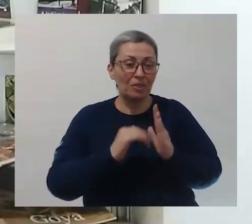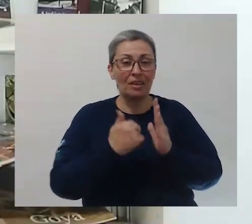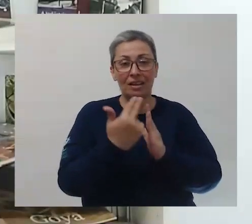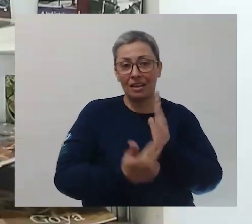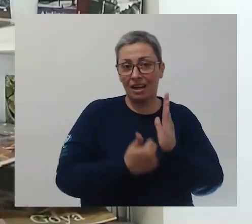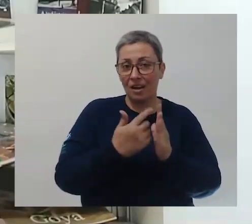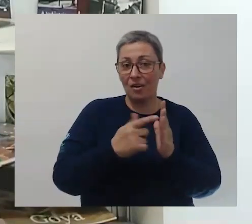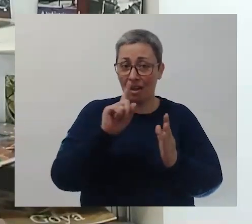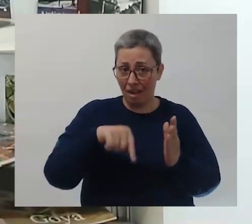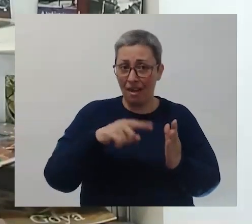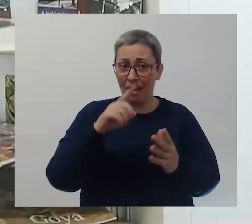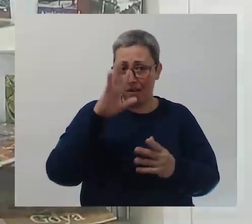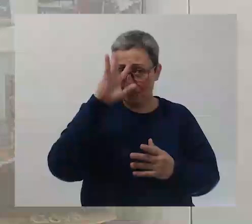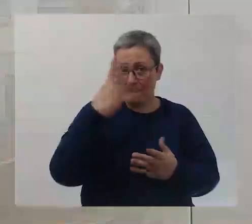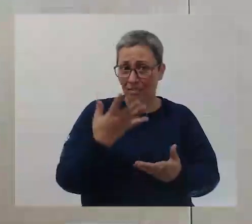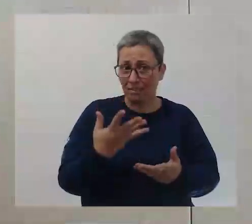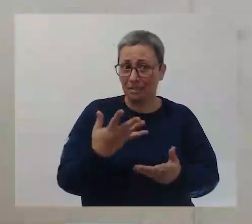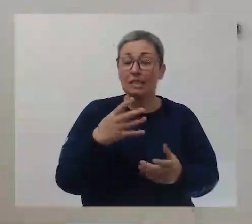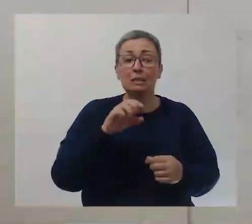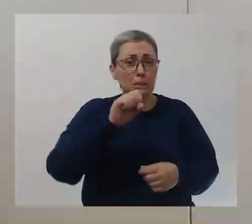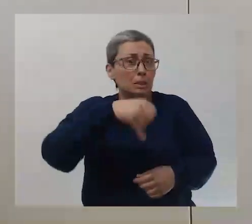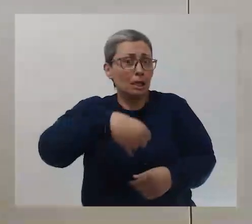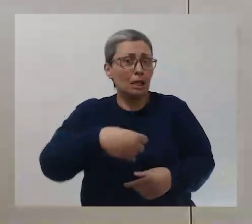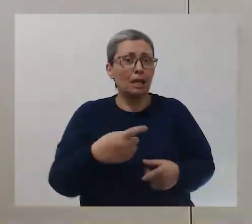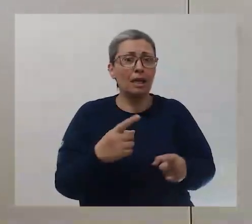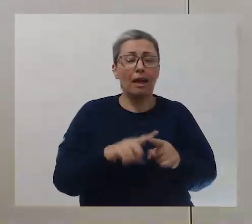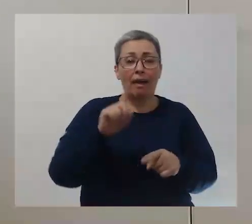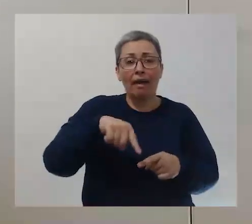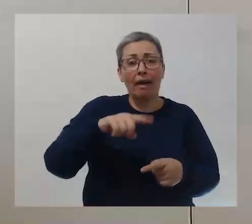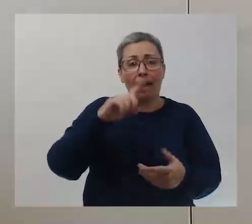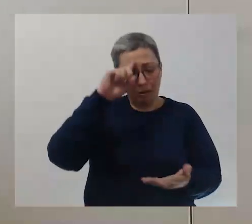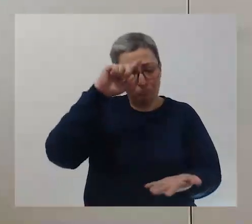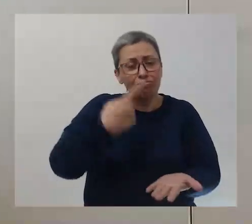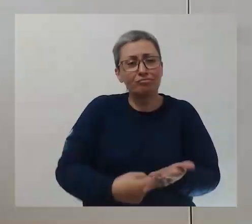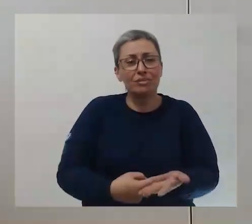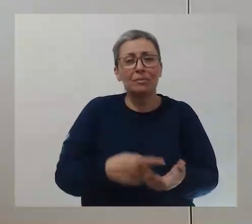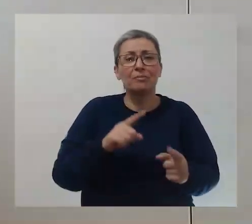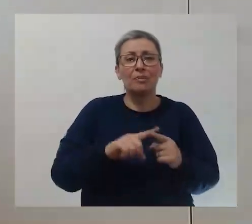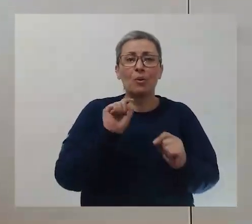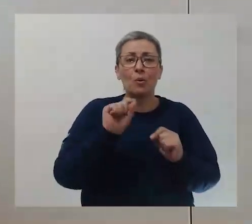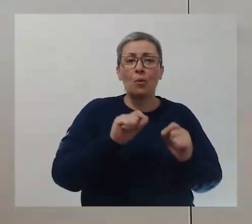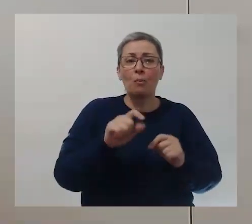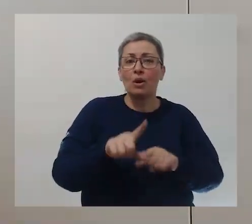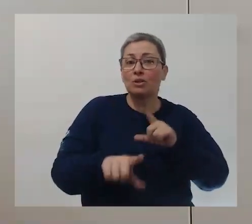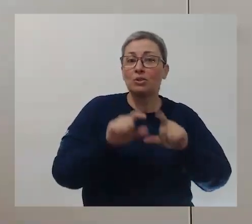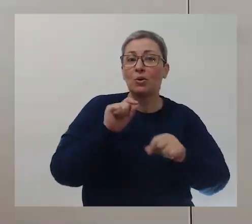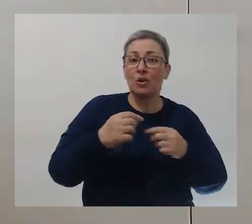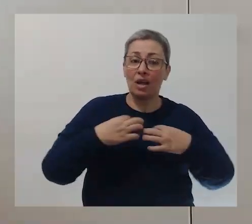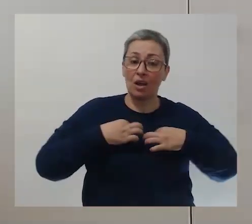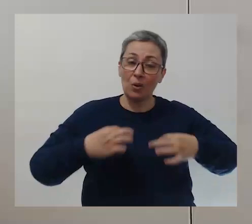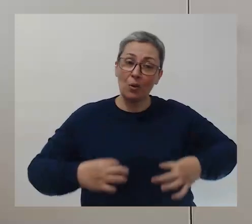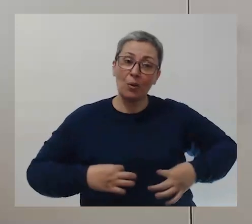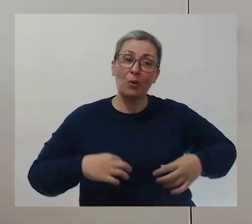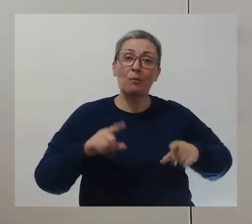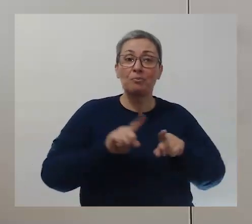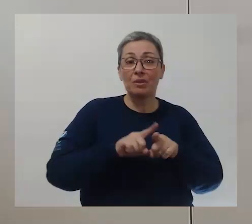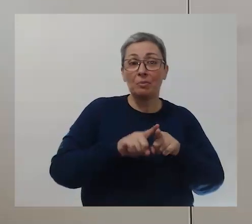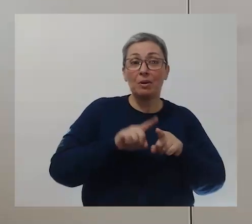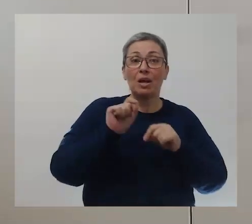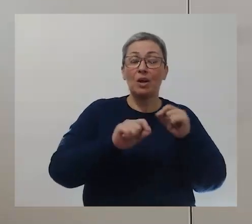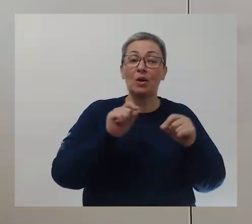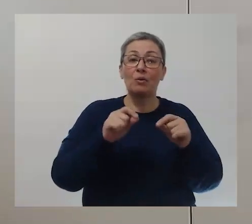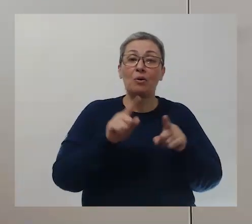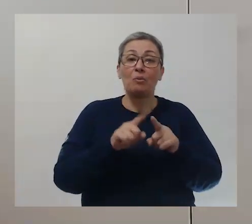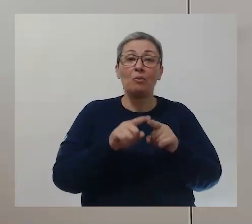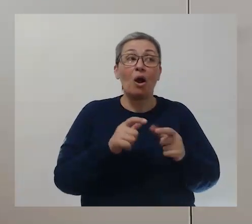ou desenhar é uma decisão? Sim, é uma decisão. Assim como escolher o que vamos vestir e até